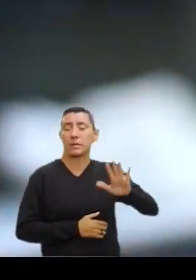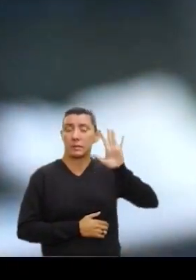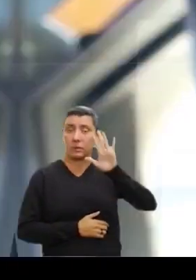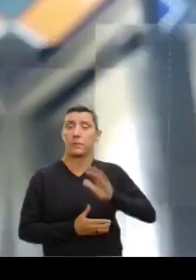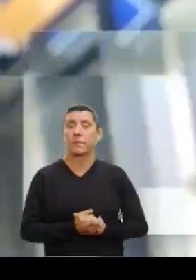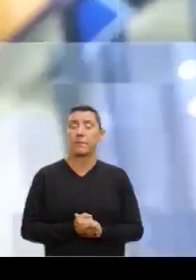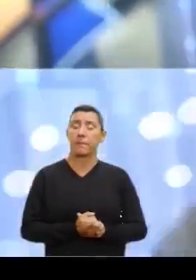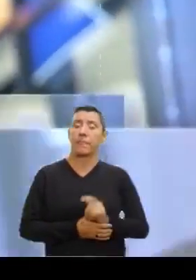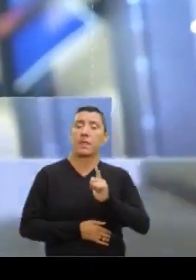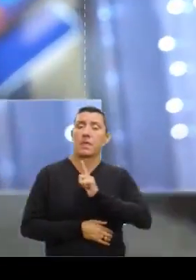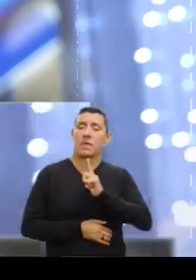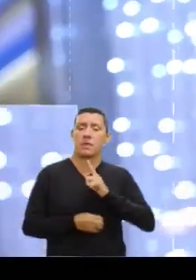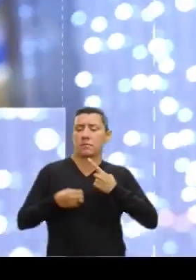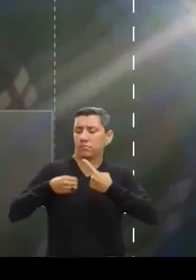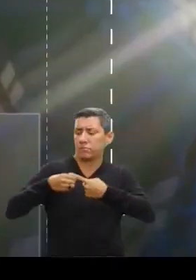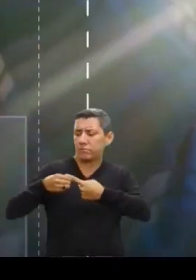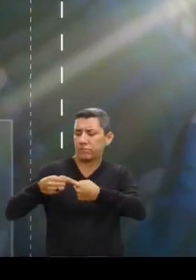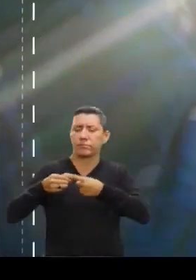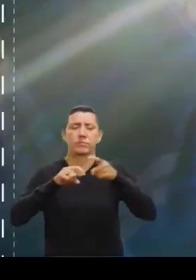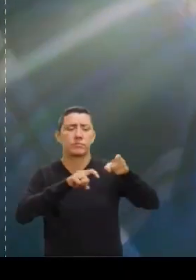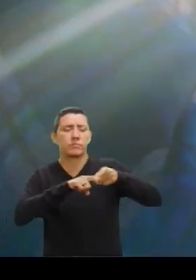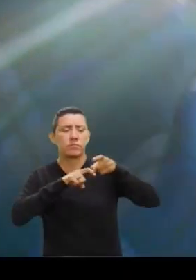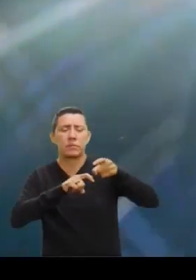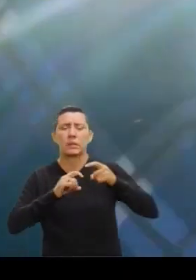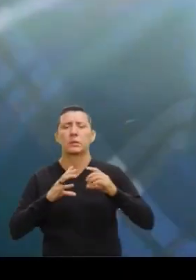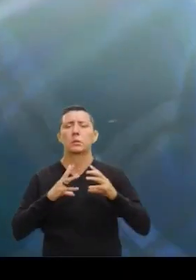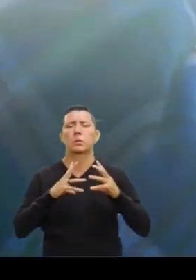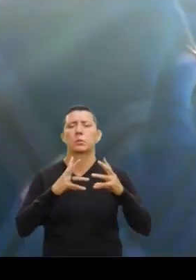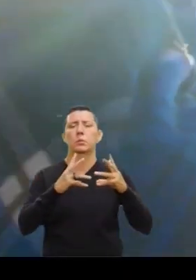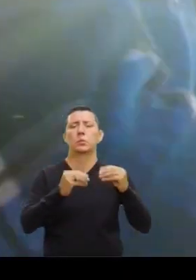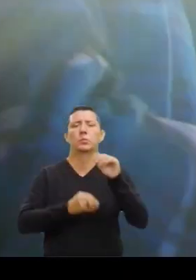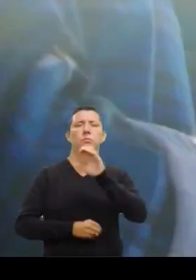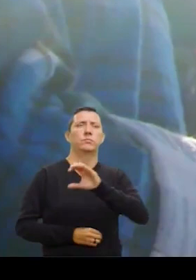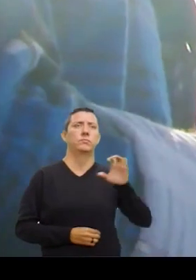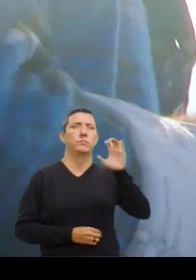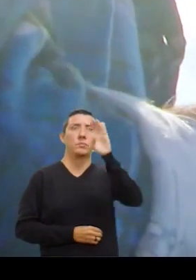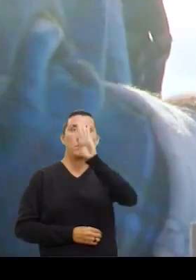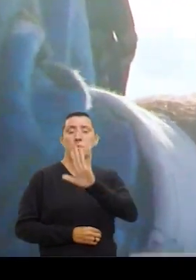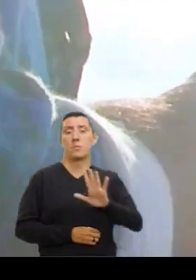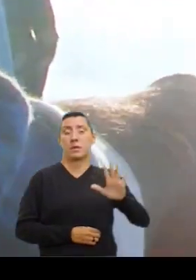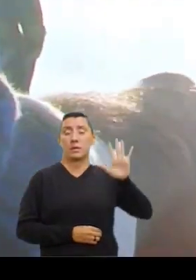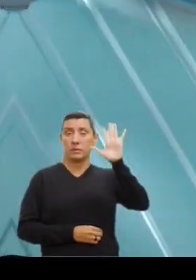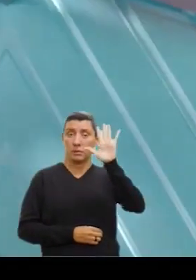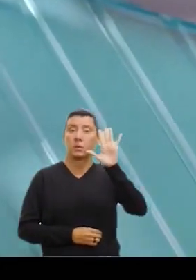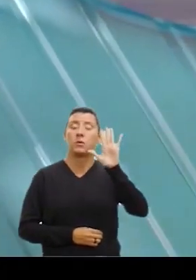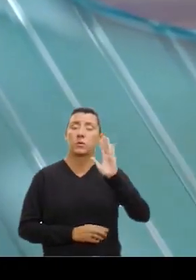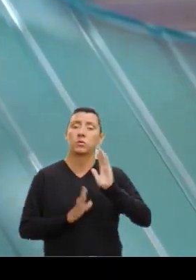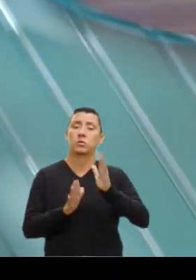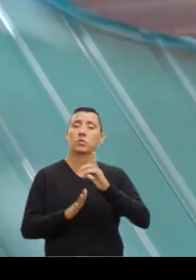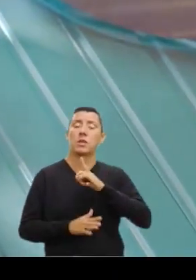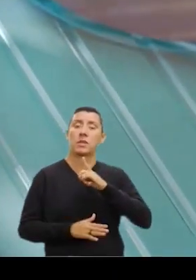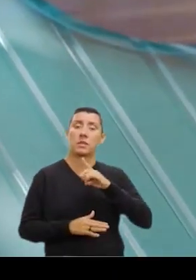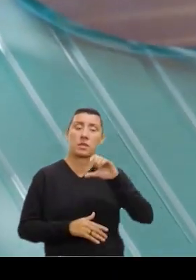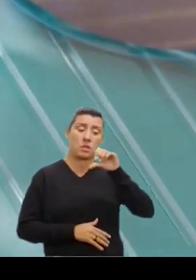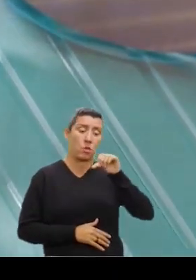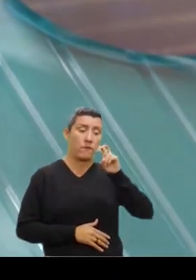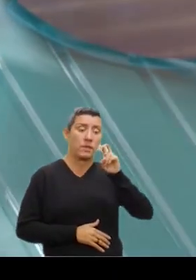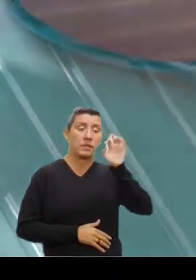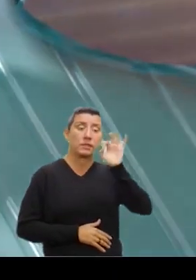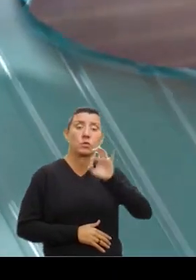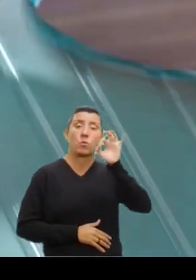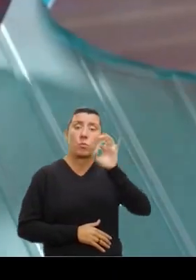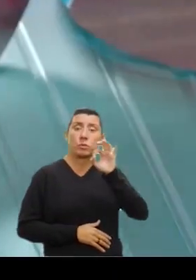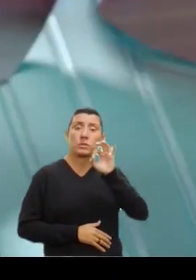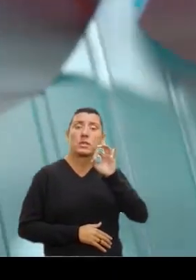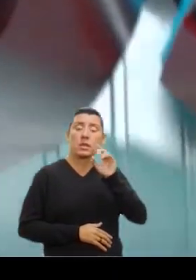nós estamos nas cidades no campo em todas as regiões do país atendemos noventa e cinco porcento da população